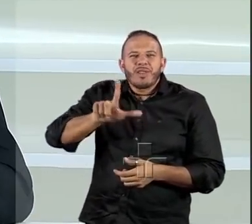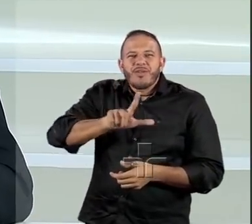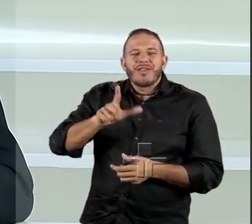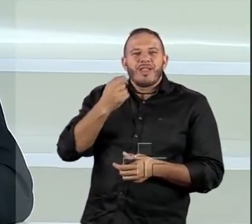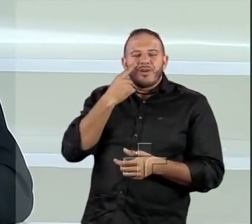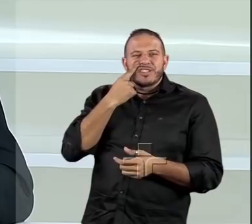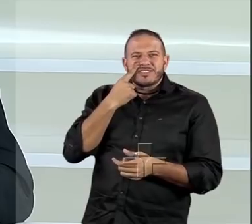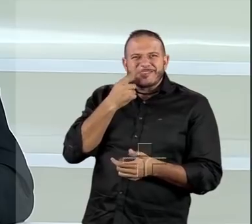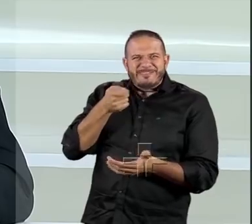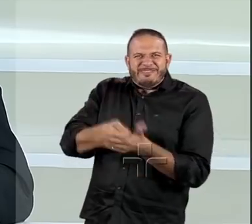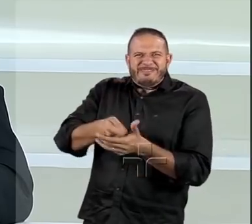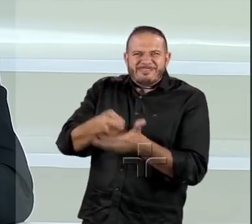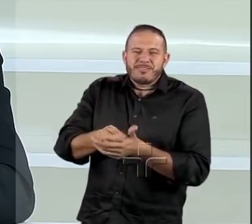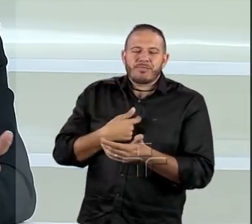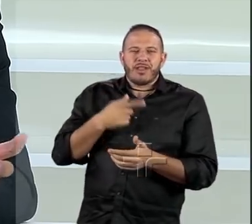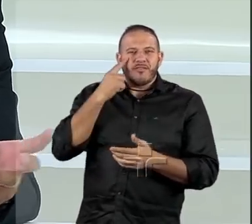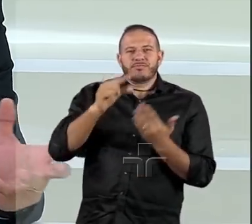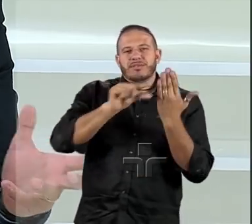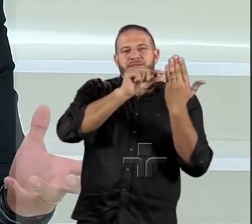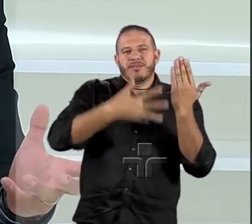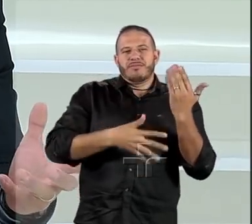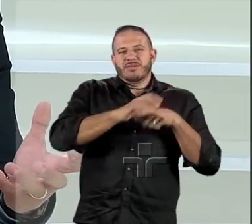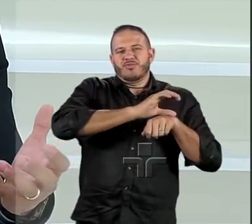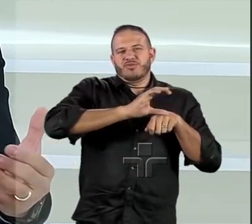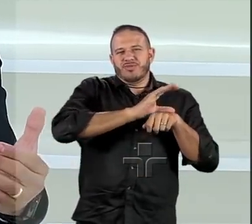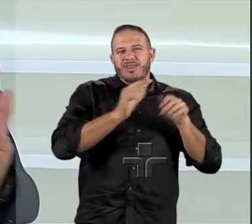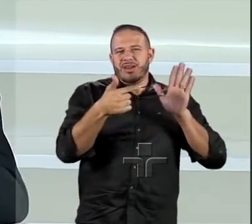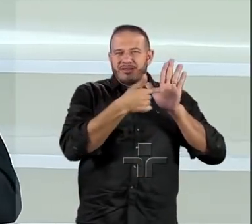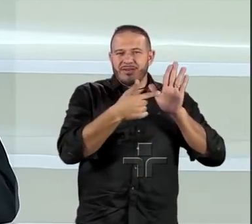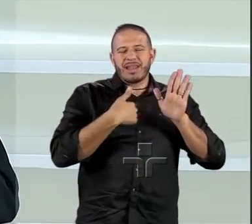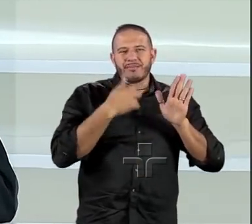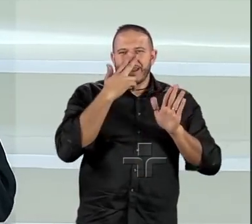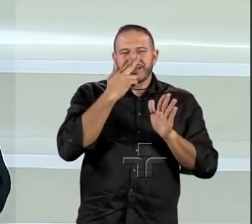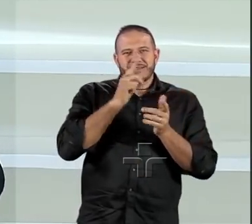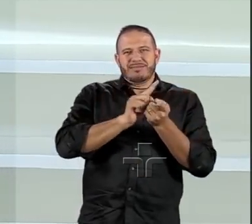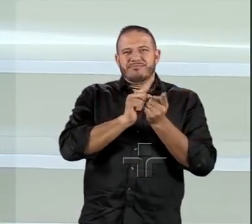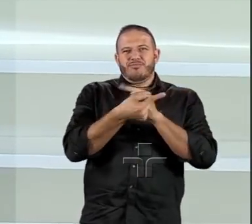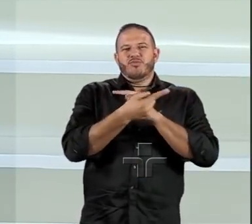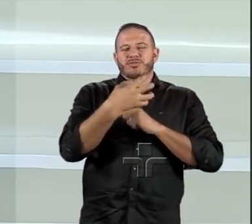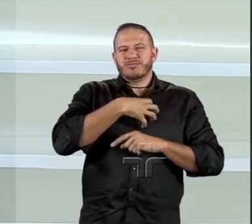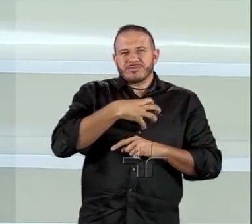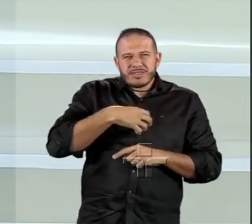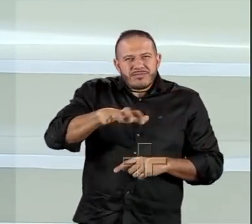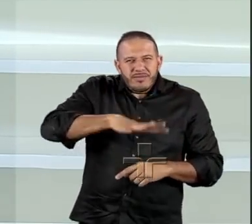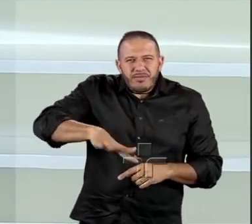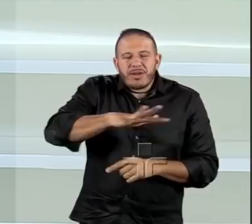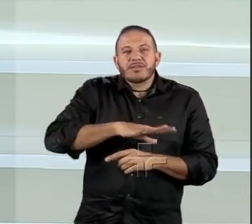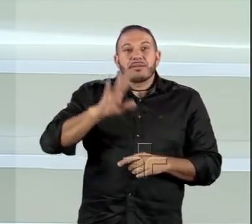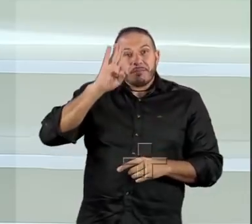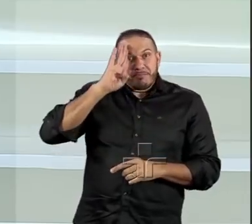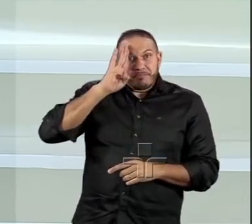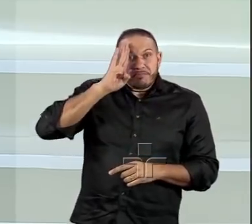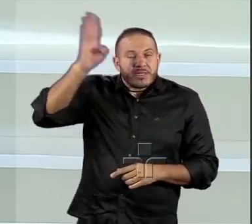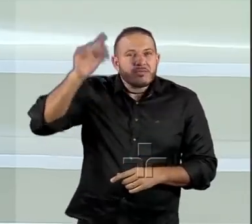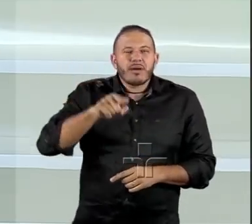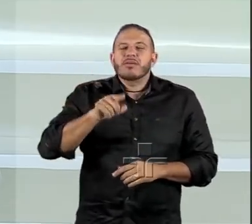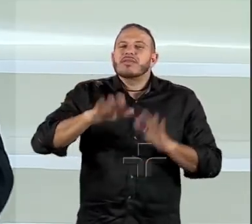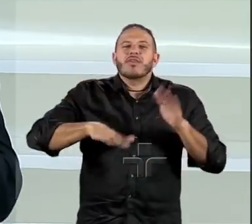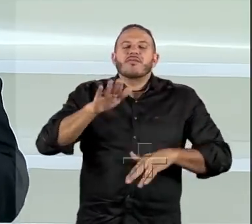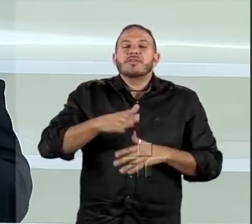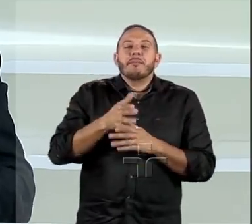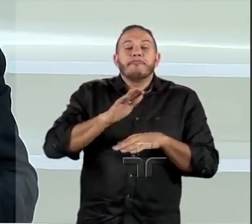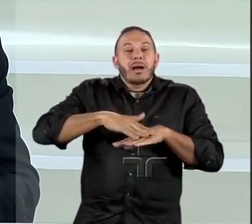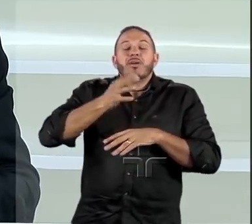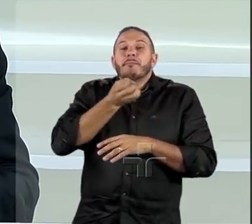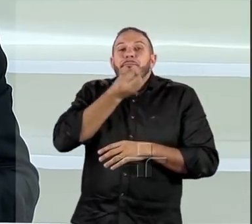lógica da emenda constitucional, ela na realidade, ela perverte um sistema que tem como característica principal talvez o maior